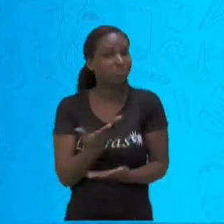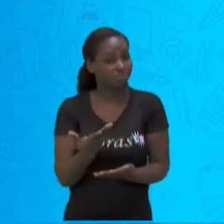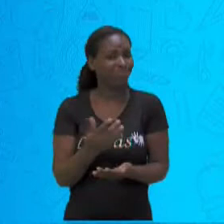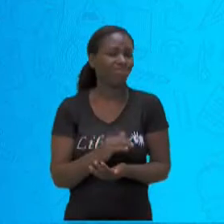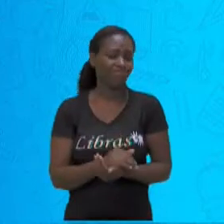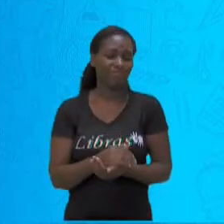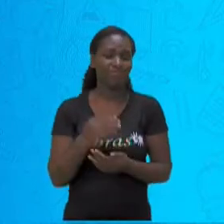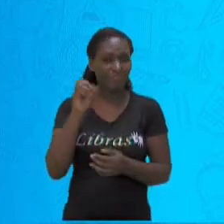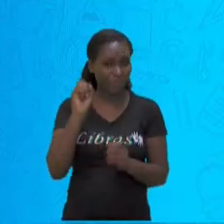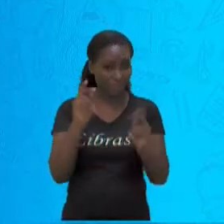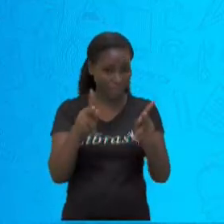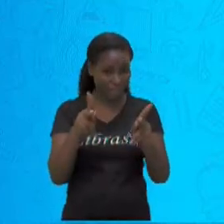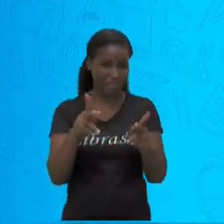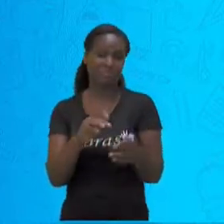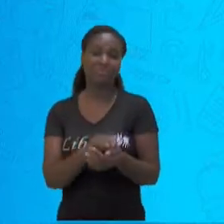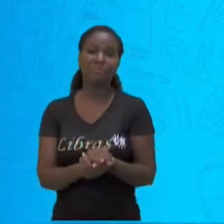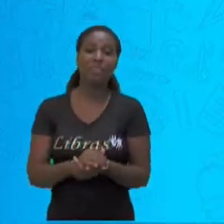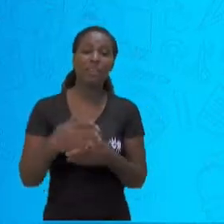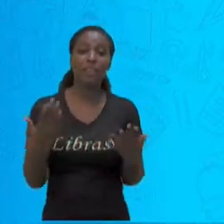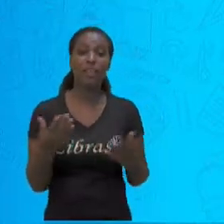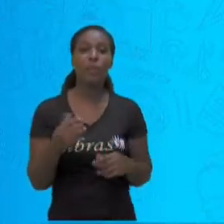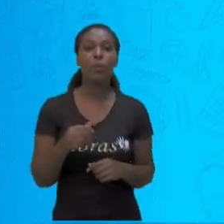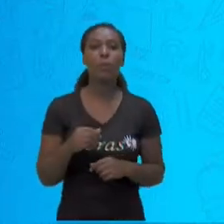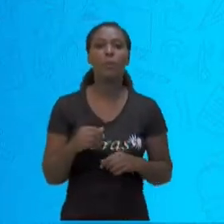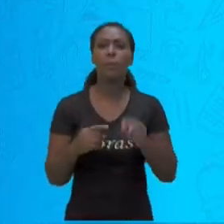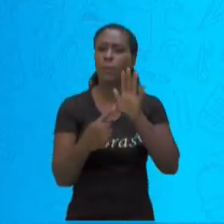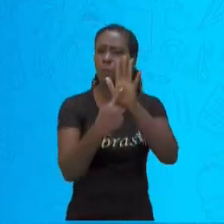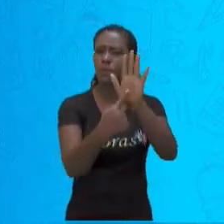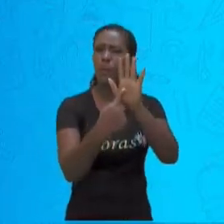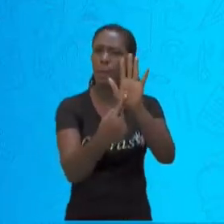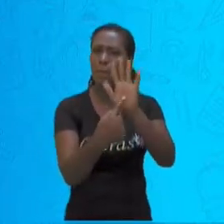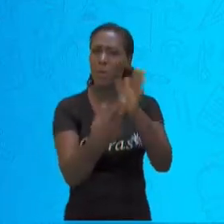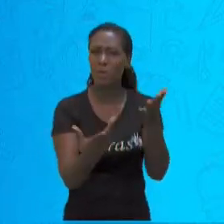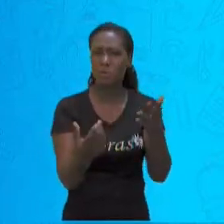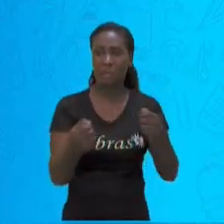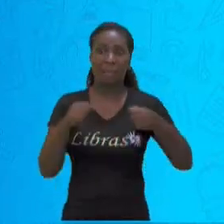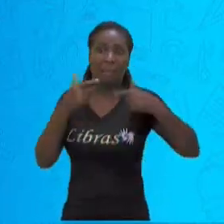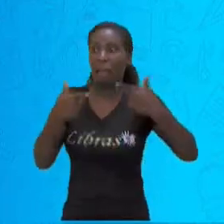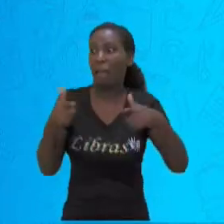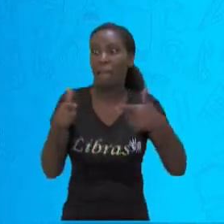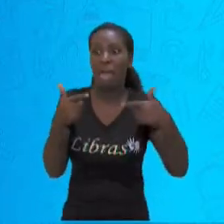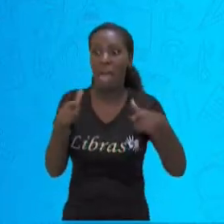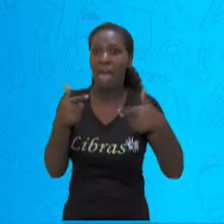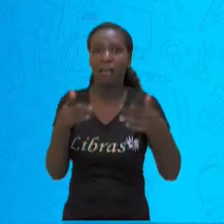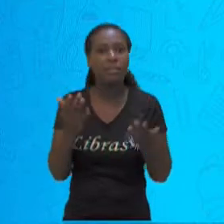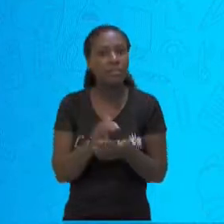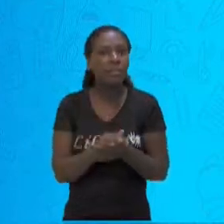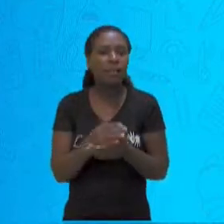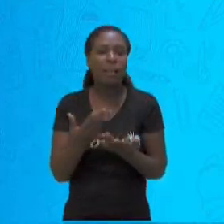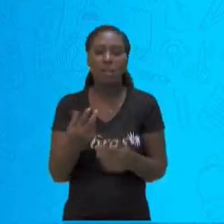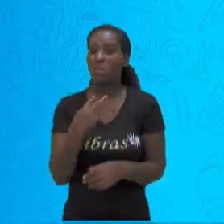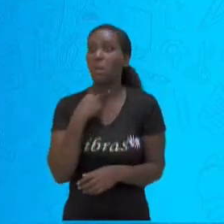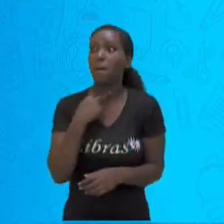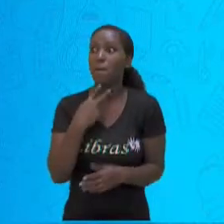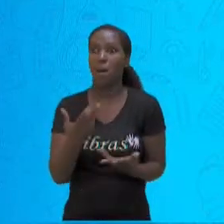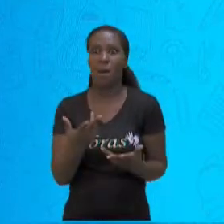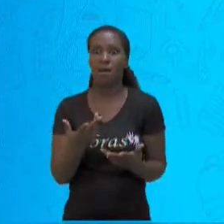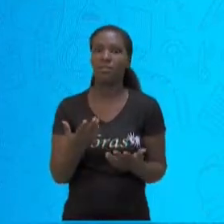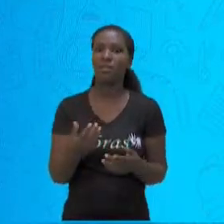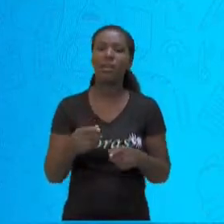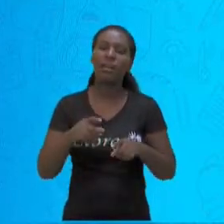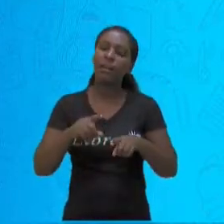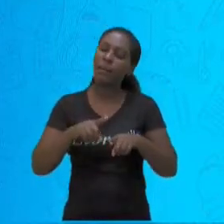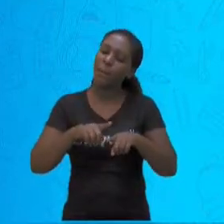Ok? Então, quando eu coloco aqui, eu não quero criticar e falar que nós não podemos